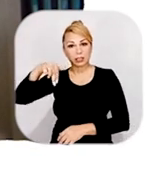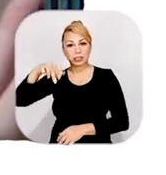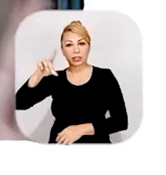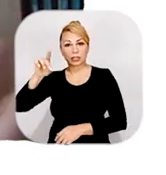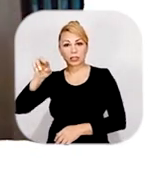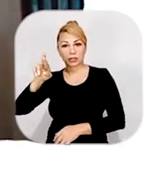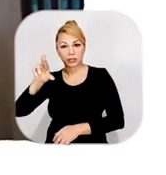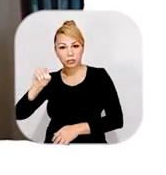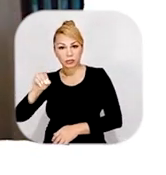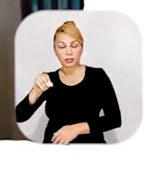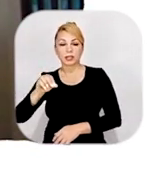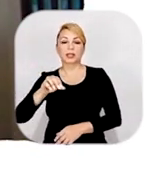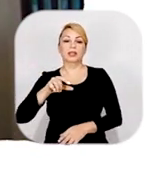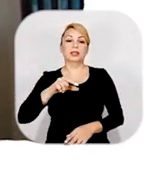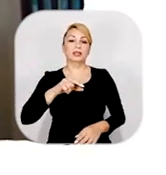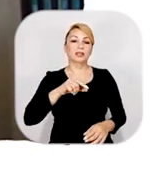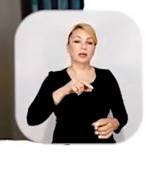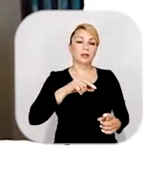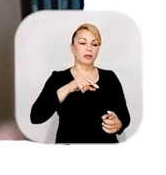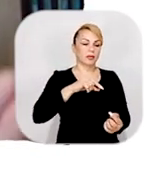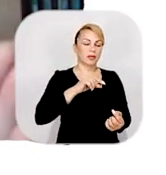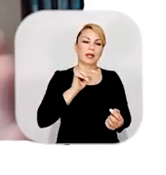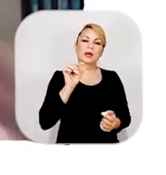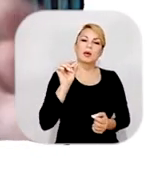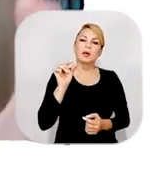agulha, a pessoa tinha que cantar no, no, no